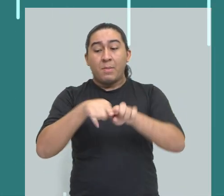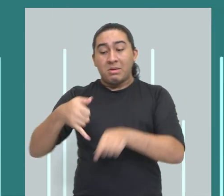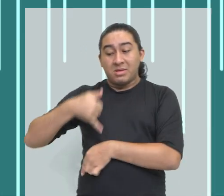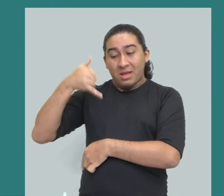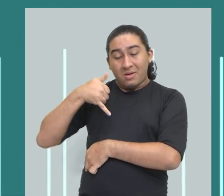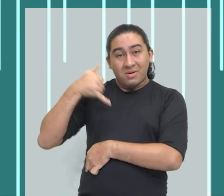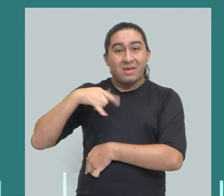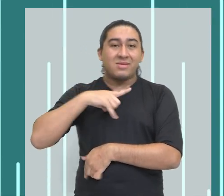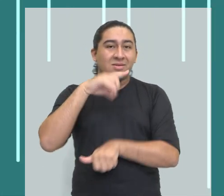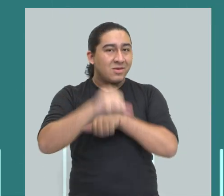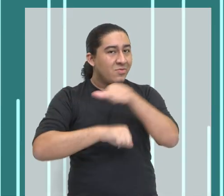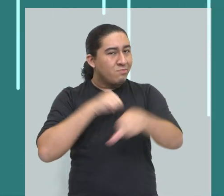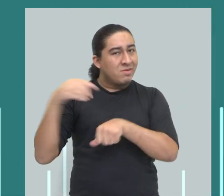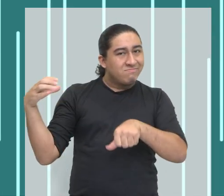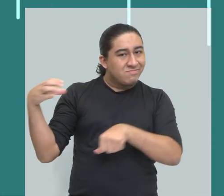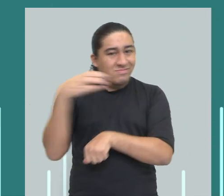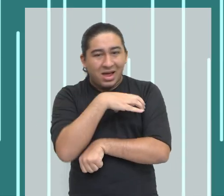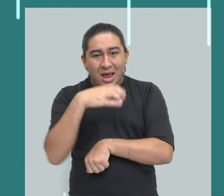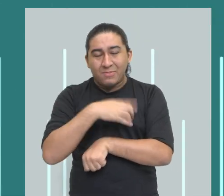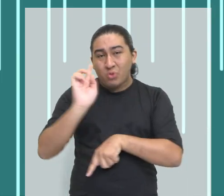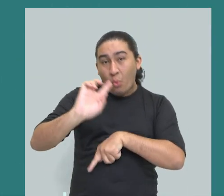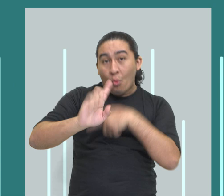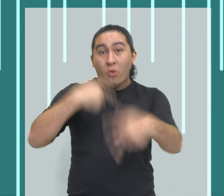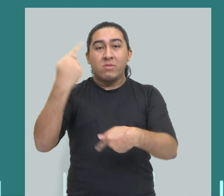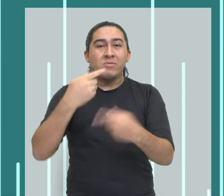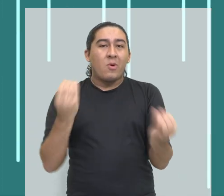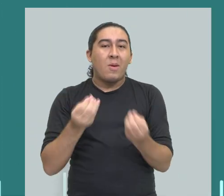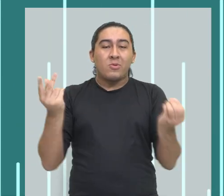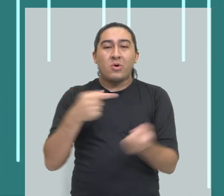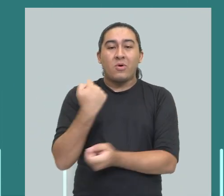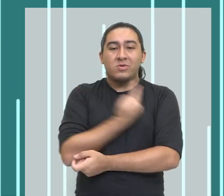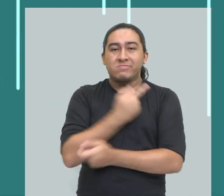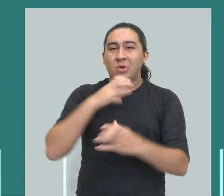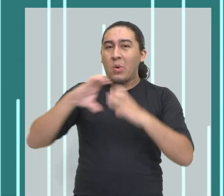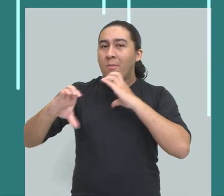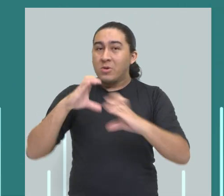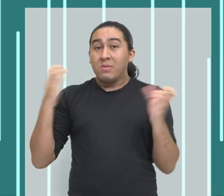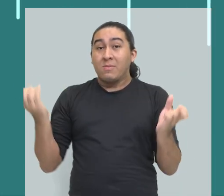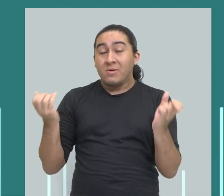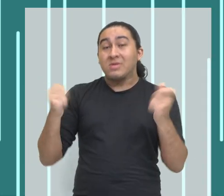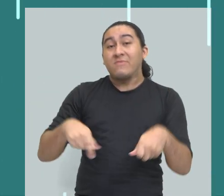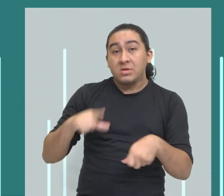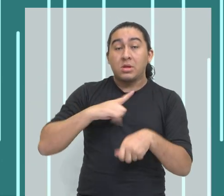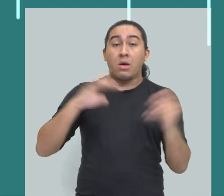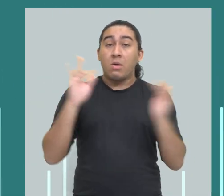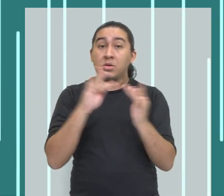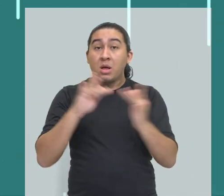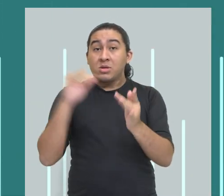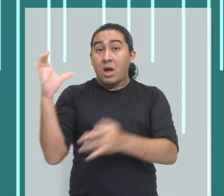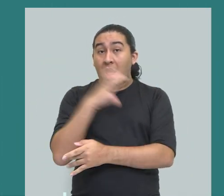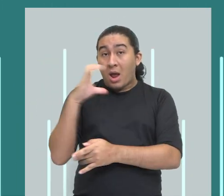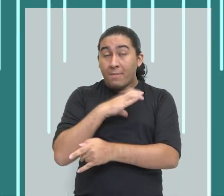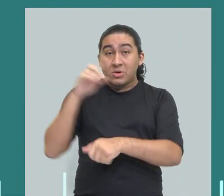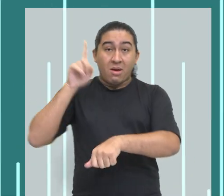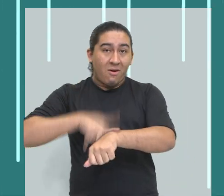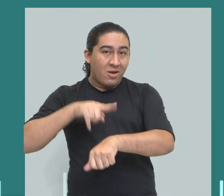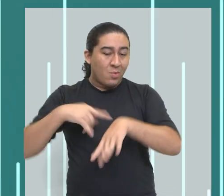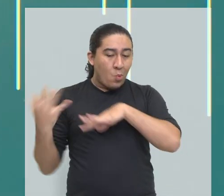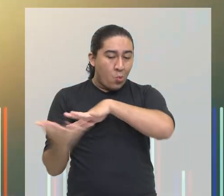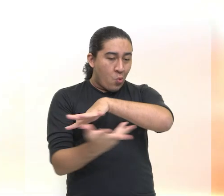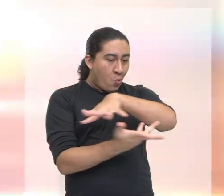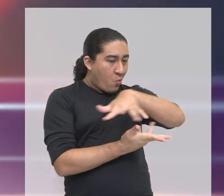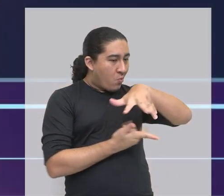smartphones mudaram radicalmente a forma como nos comunicamos, permitindo conexões instantâneas em todo o